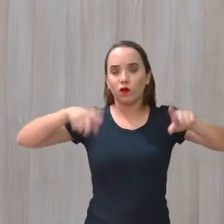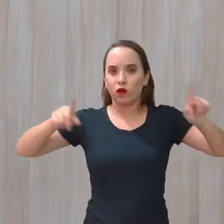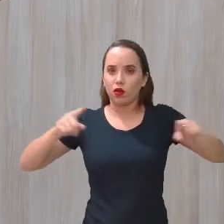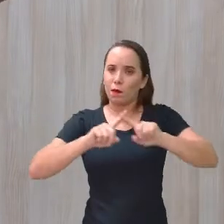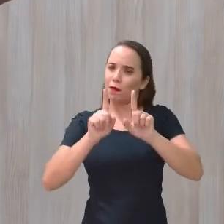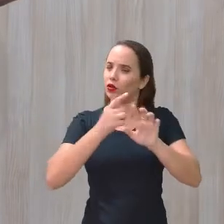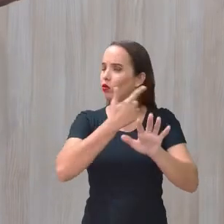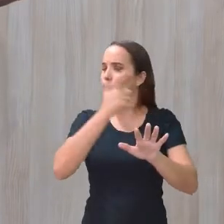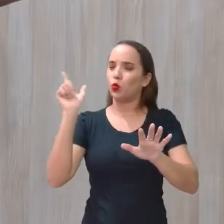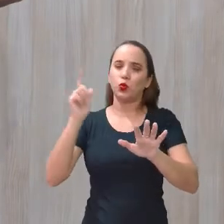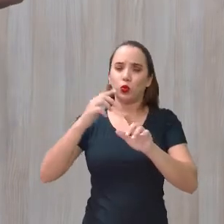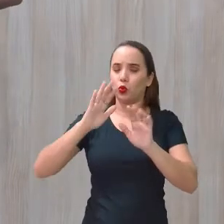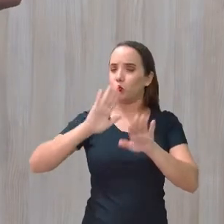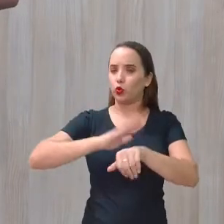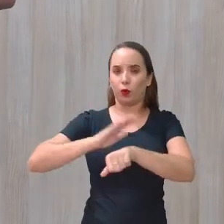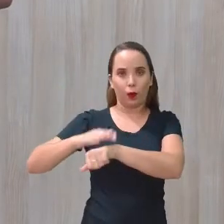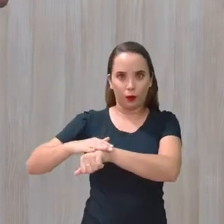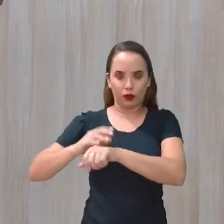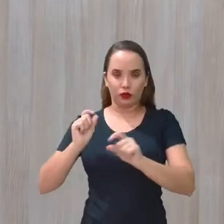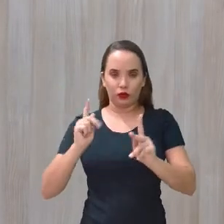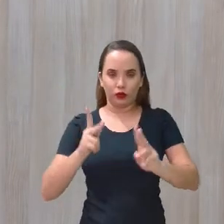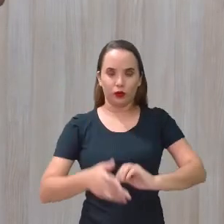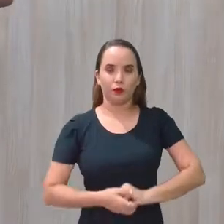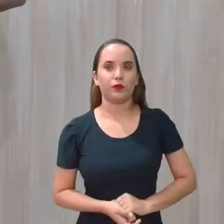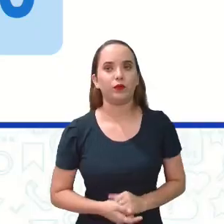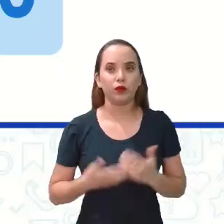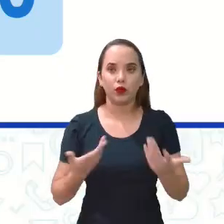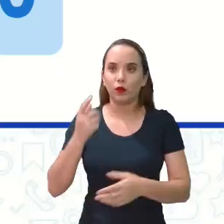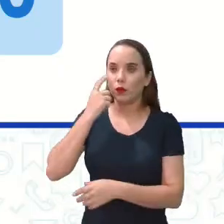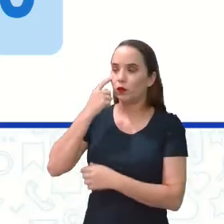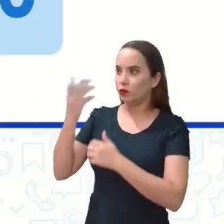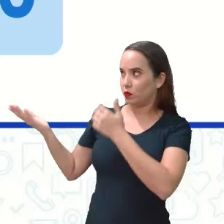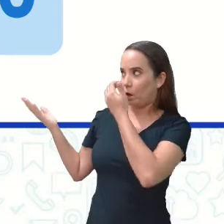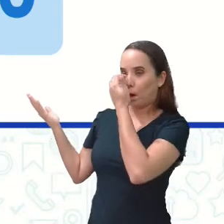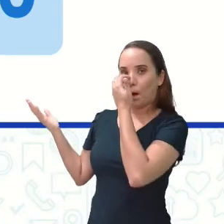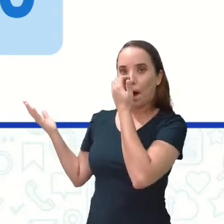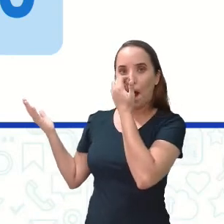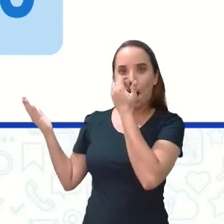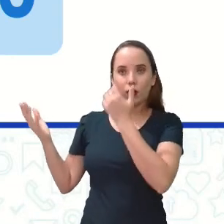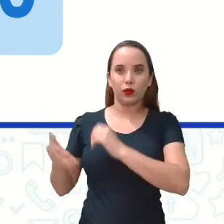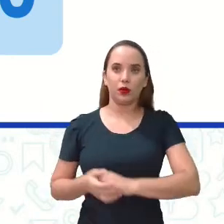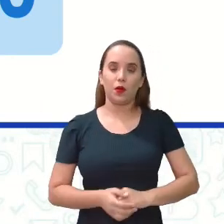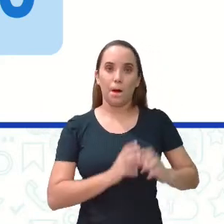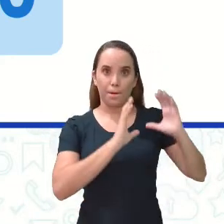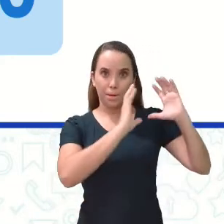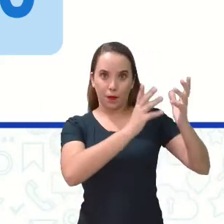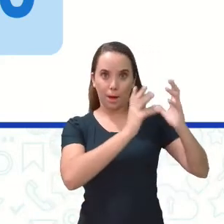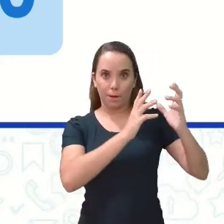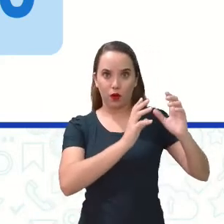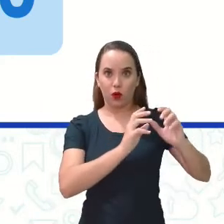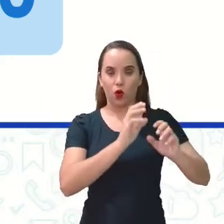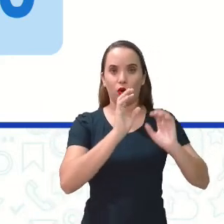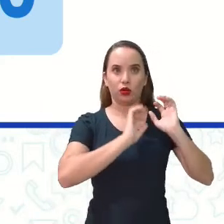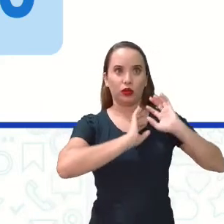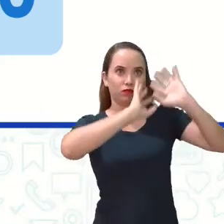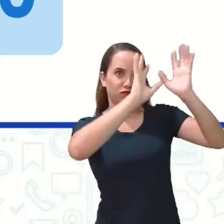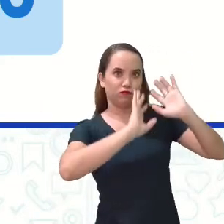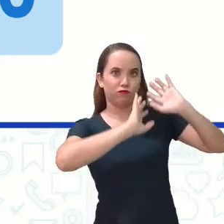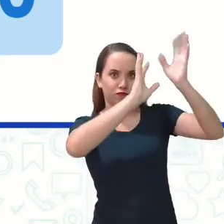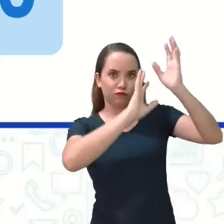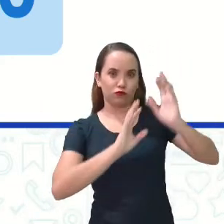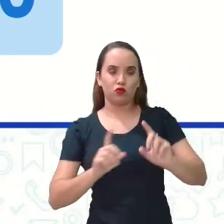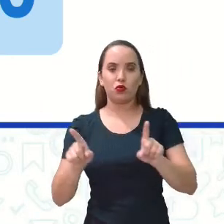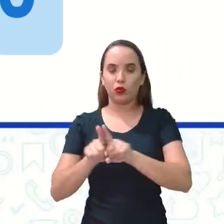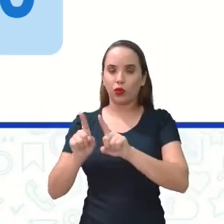outra situação. Então, vendo aqui na tela, eu coloquei essa imagem aí, né? Ou seja, uma bola de vôlei mais uma bola de